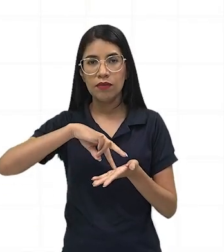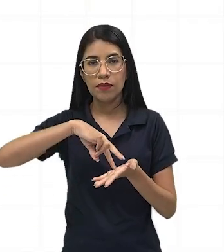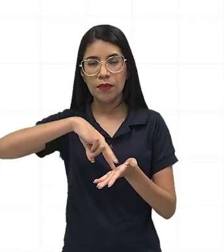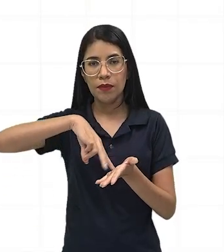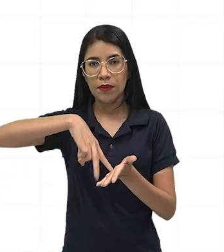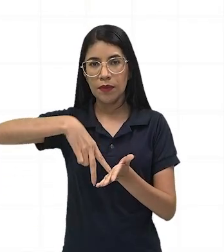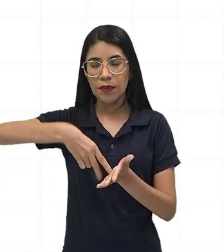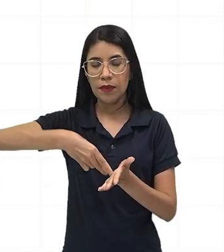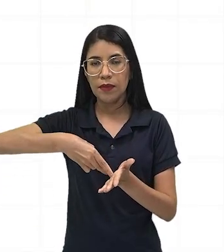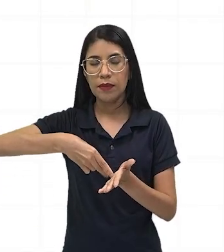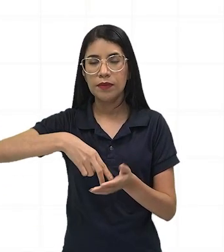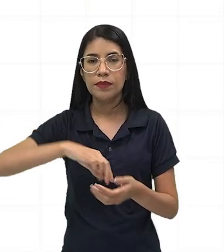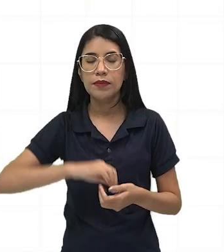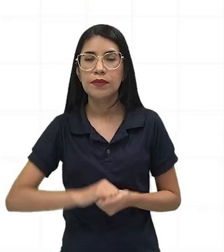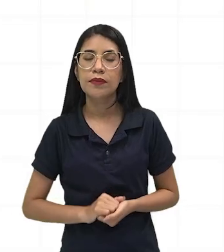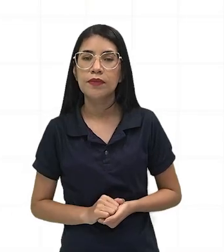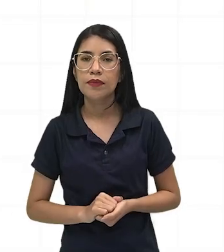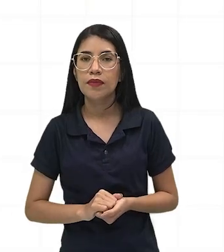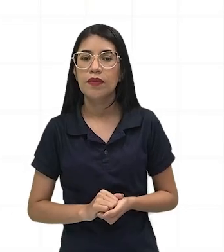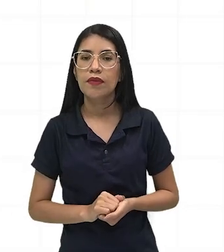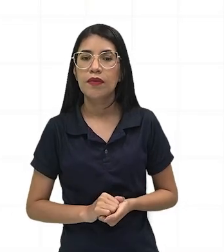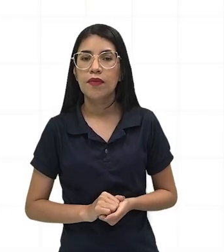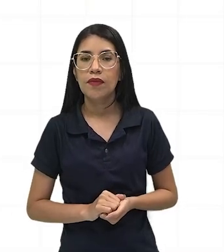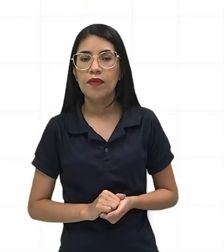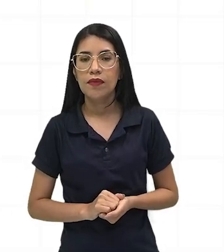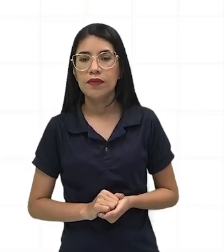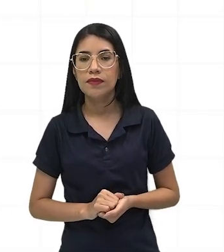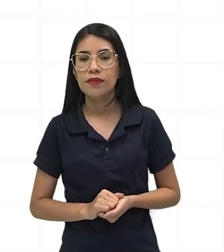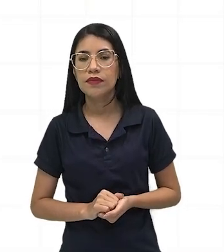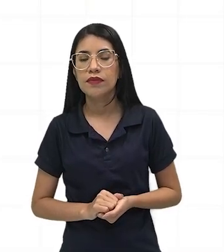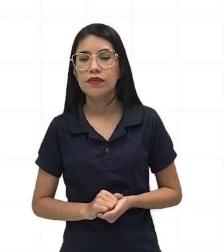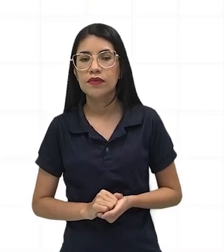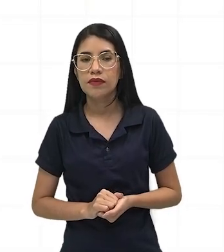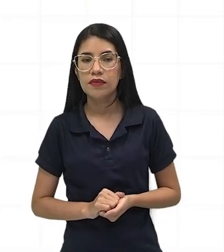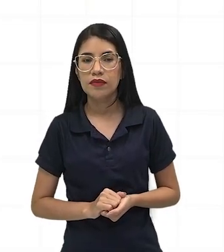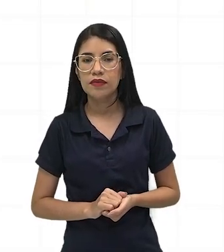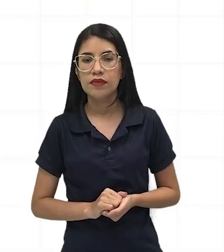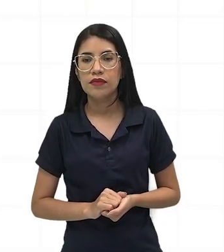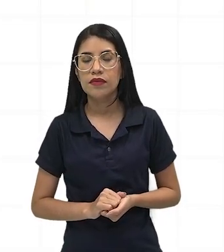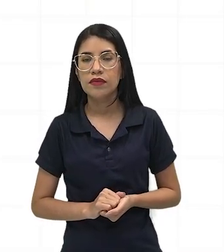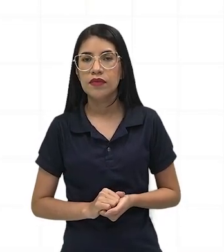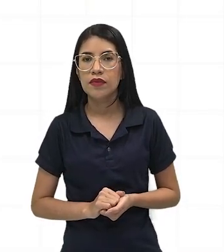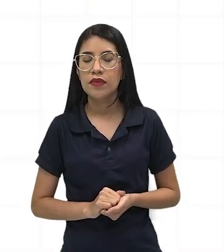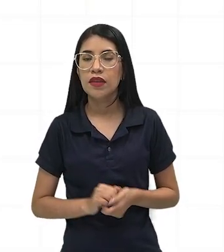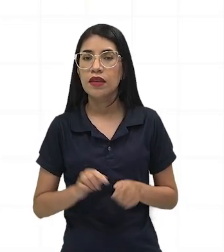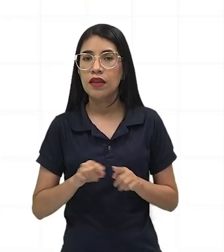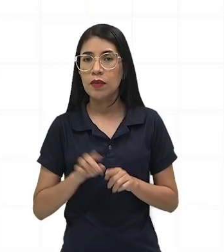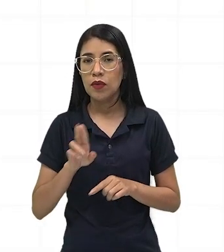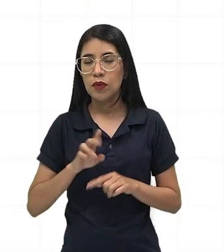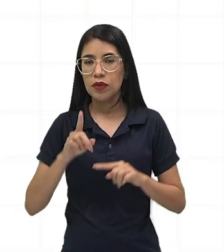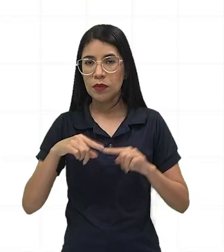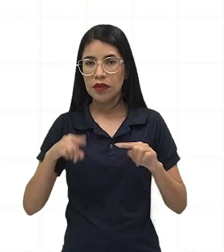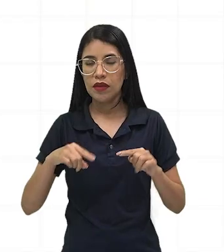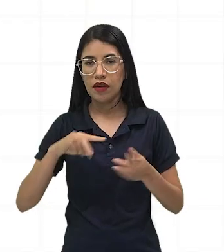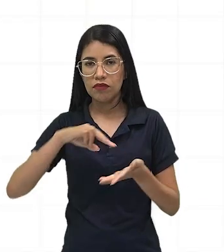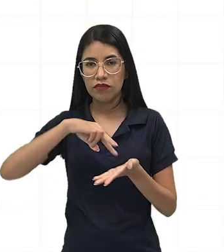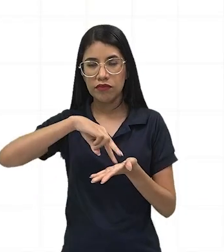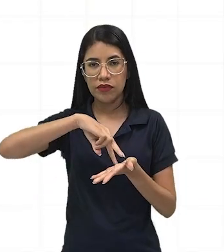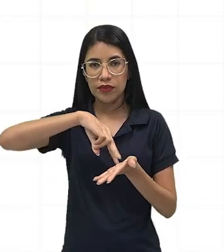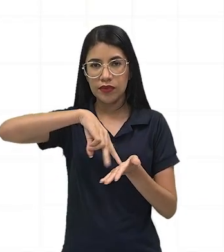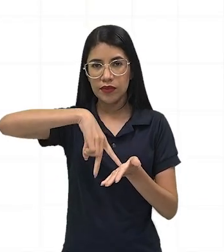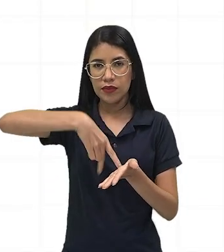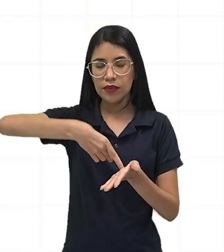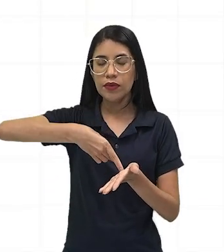com a ponta seca em uma das extremidades do segmento de reta e uma abertura maior que a metade